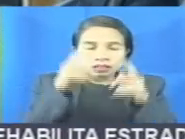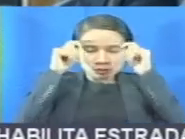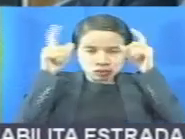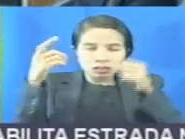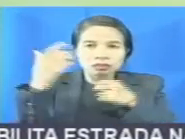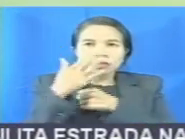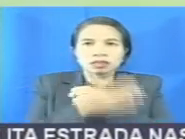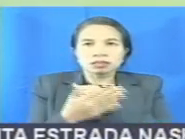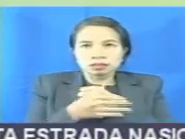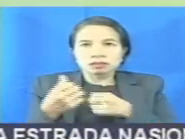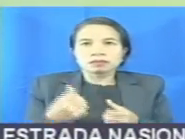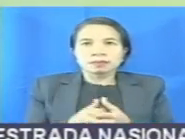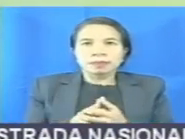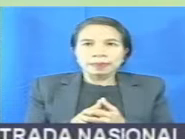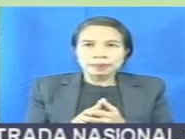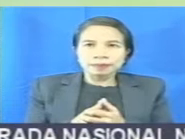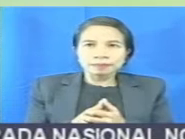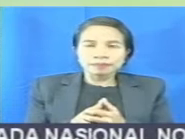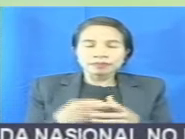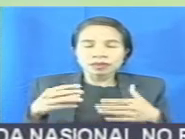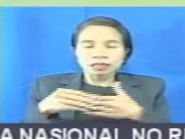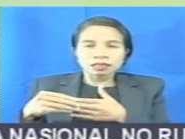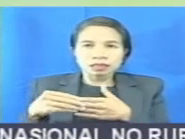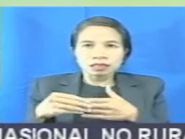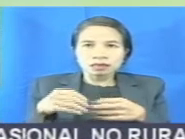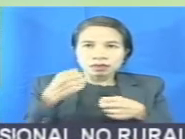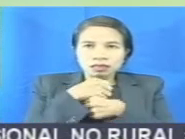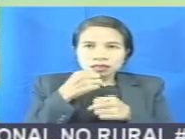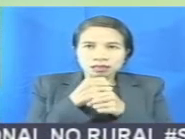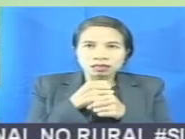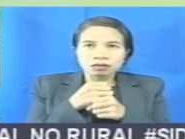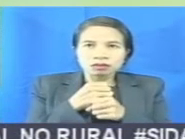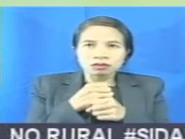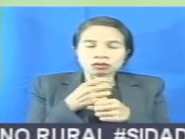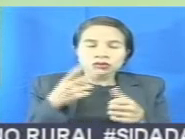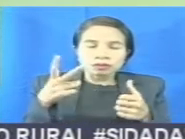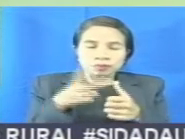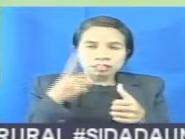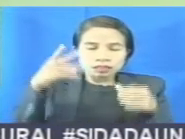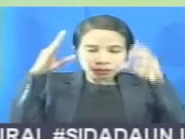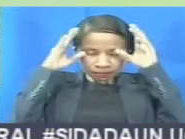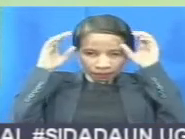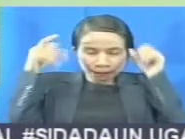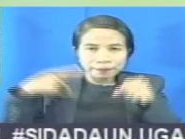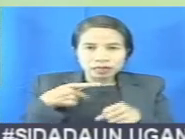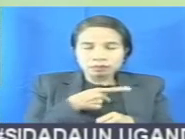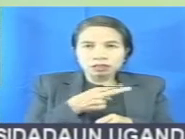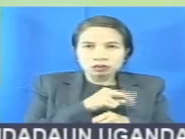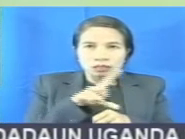Esse conferência líderes bancadas né, nebe preside diretamente o presidente do Parlamento Nacional e